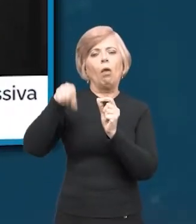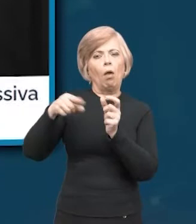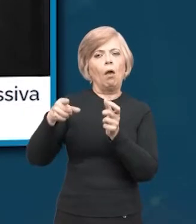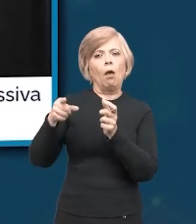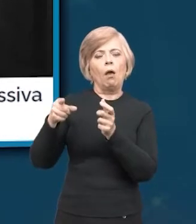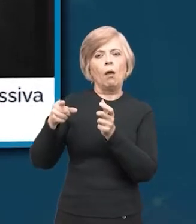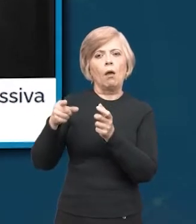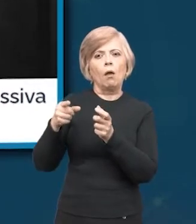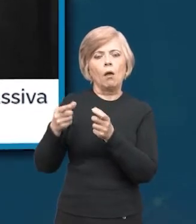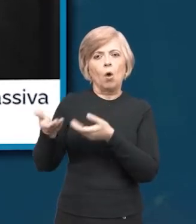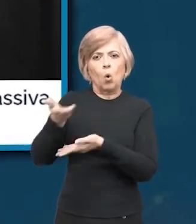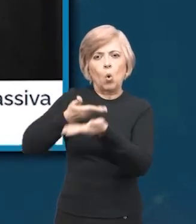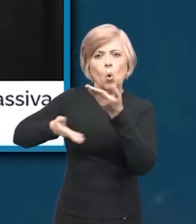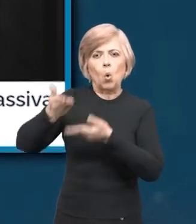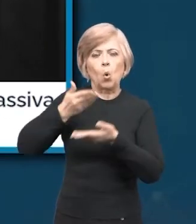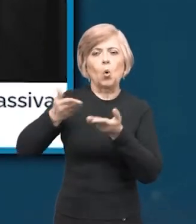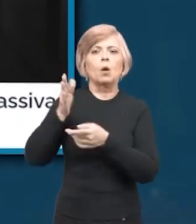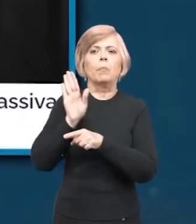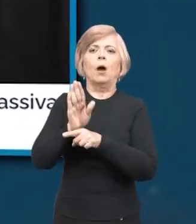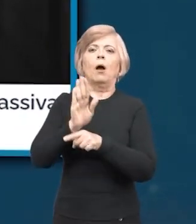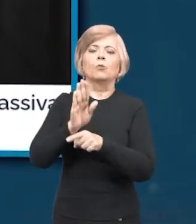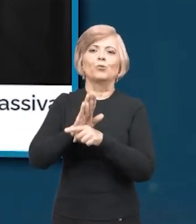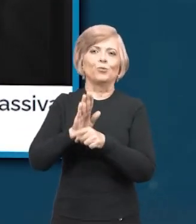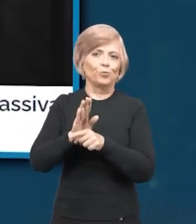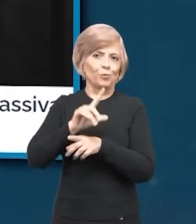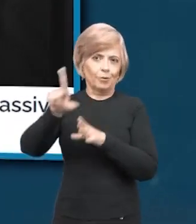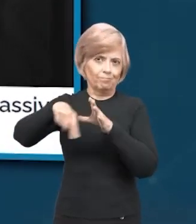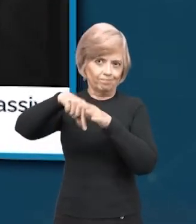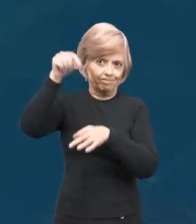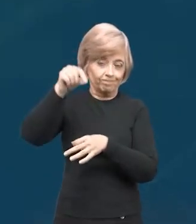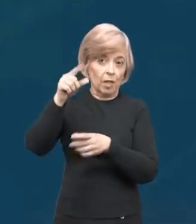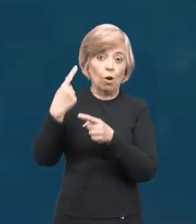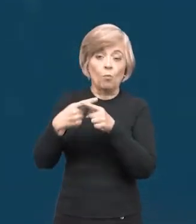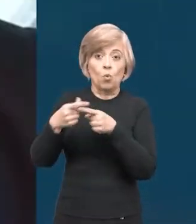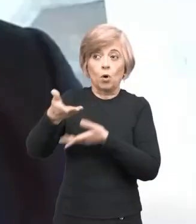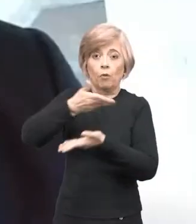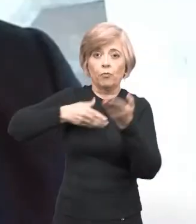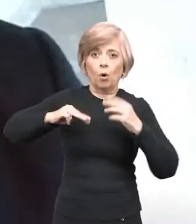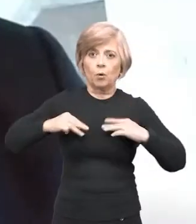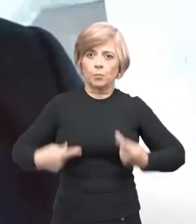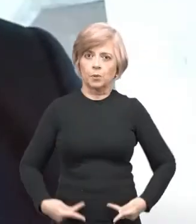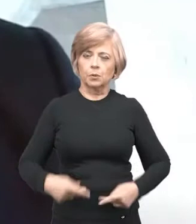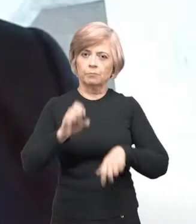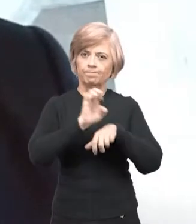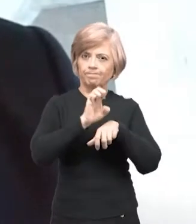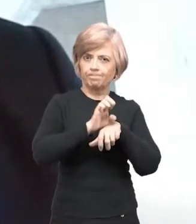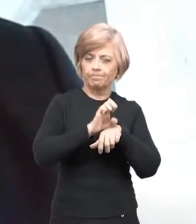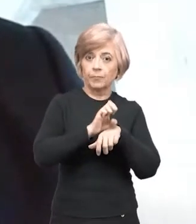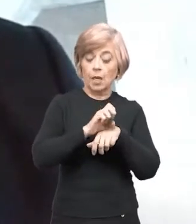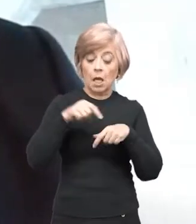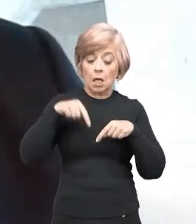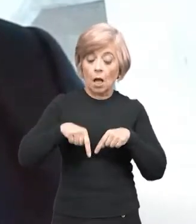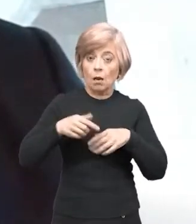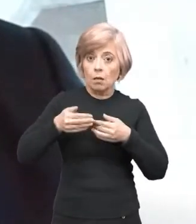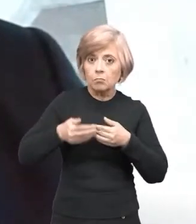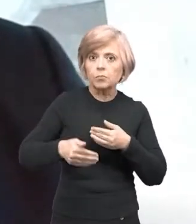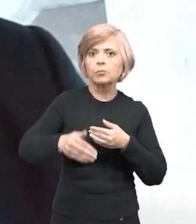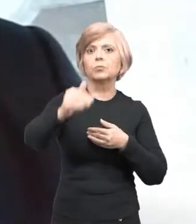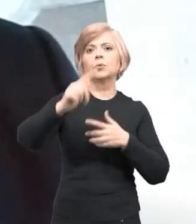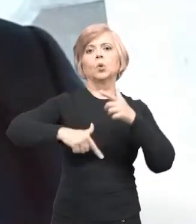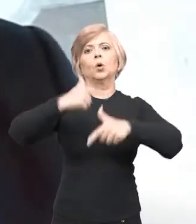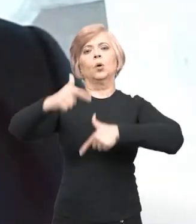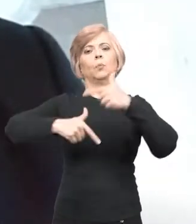foi firmada pela Força-Tarefa da Lava Jato, no Rio de Janeiro, compartilhada com o Ministério Público Estadual, que a partir dali desenvolveu o